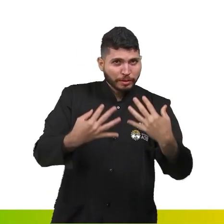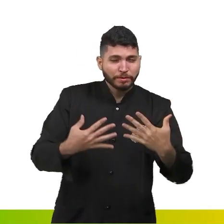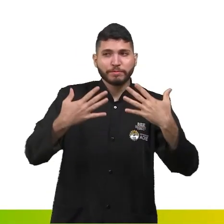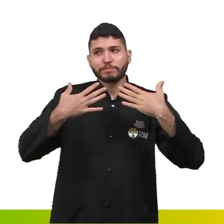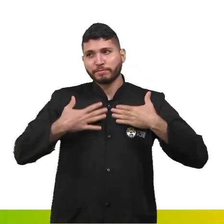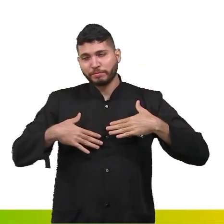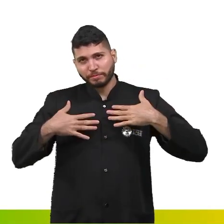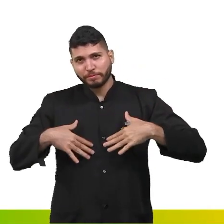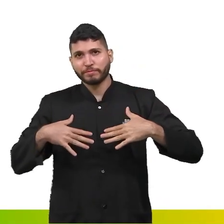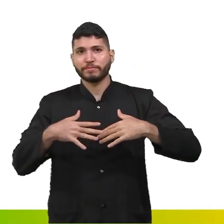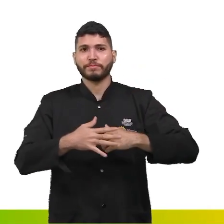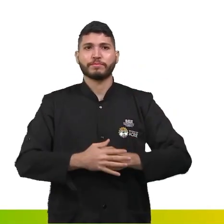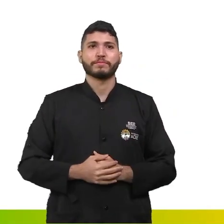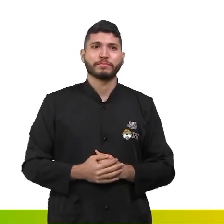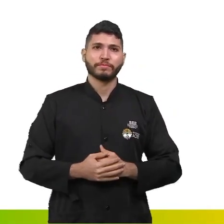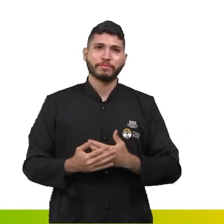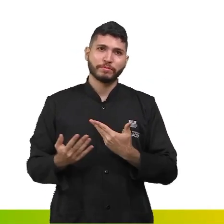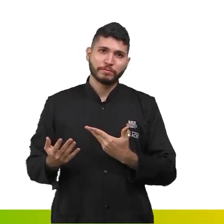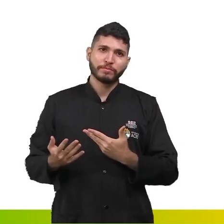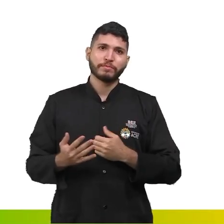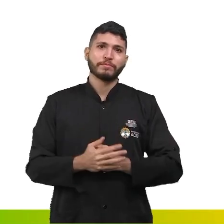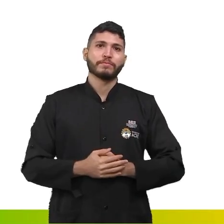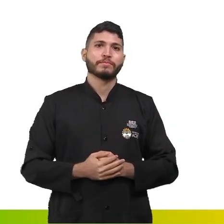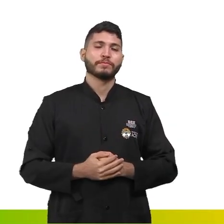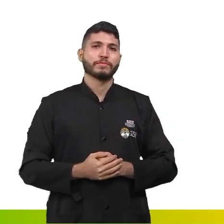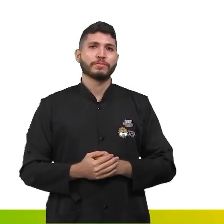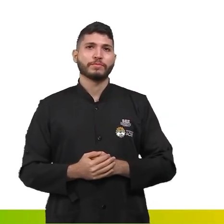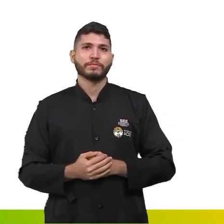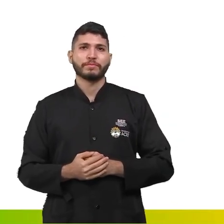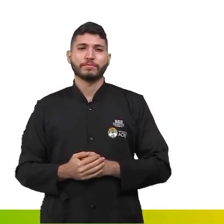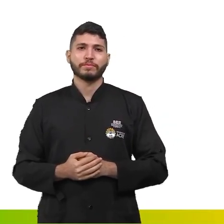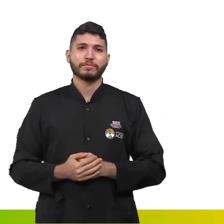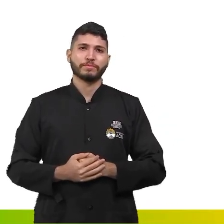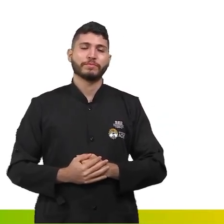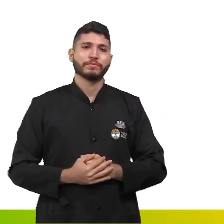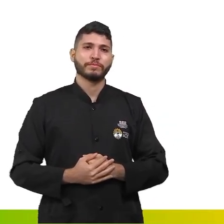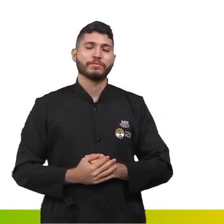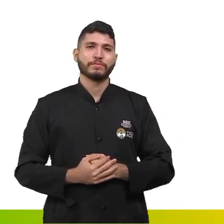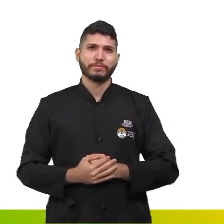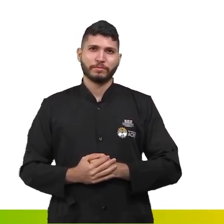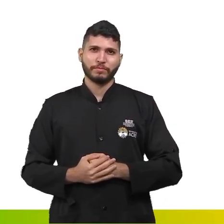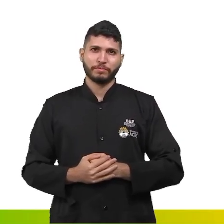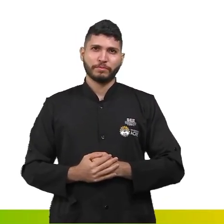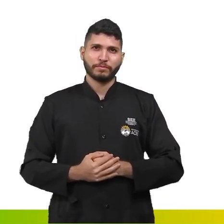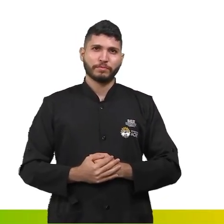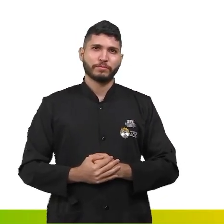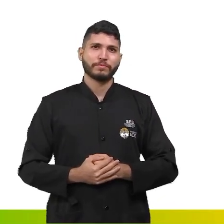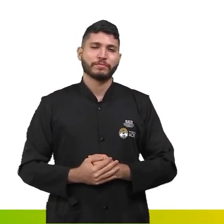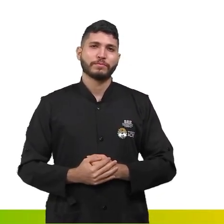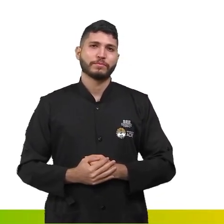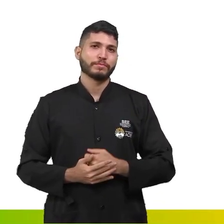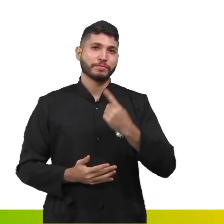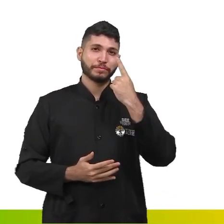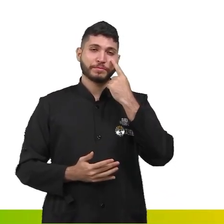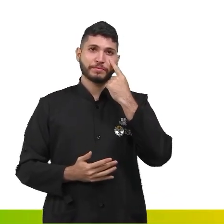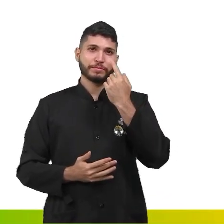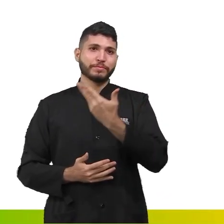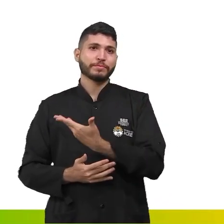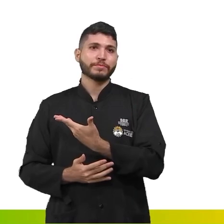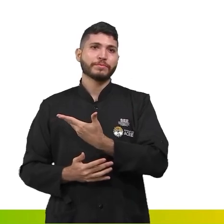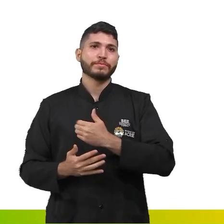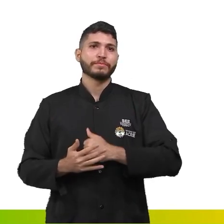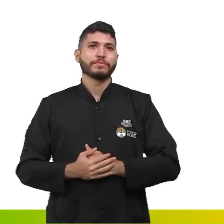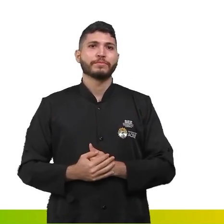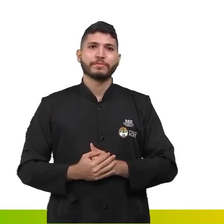O quarto caso de congruência. Vamos lá. Nós temos o